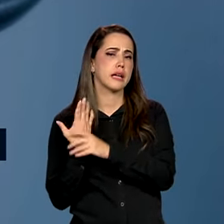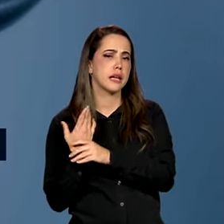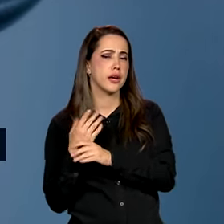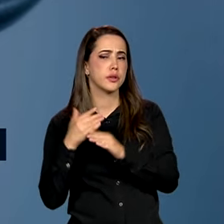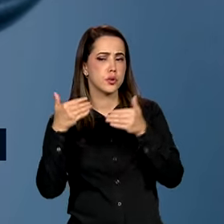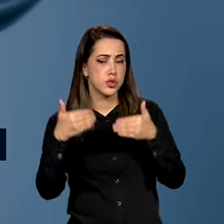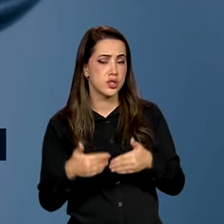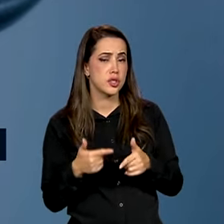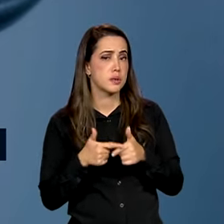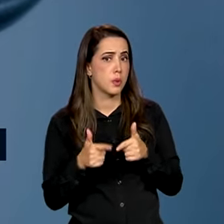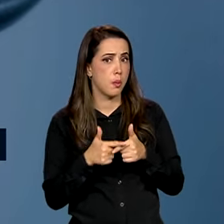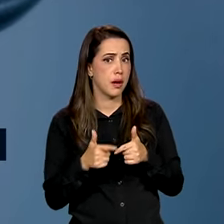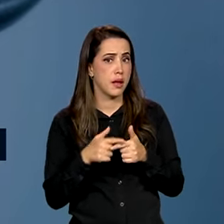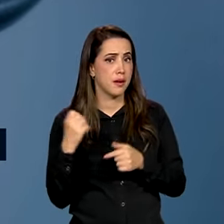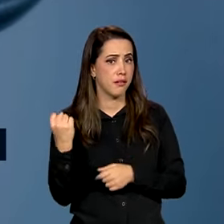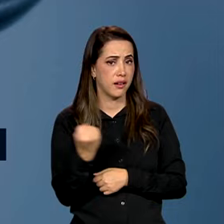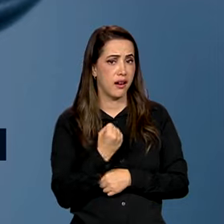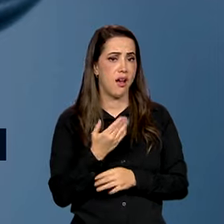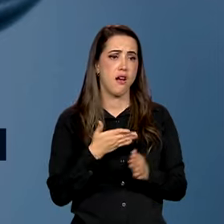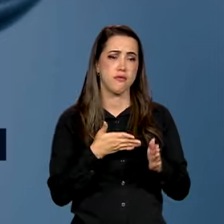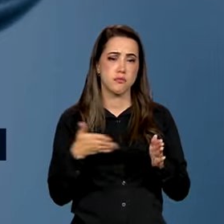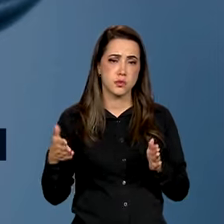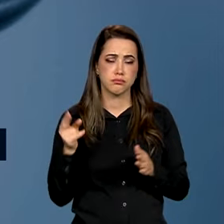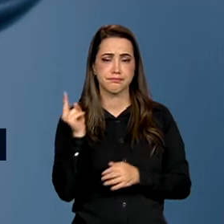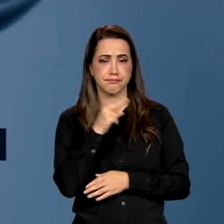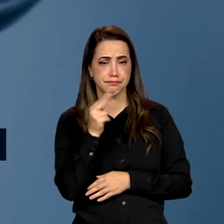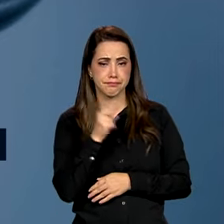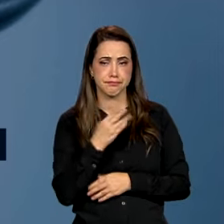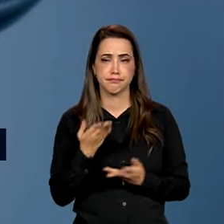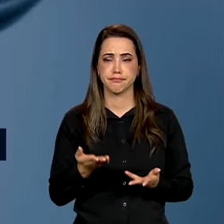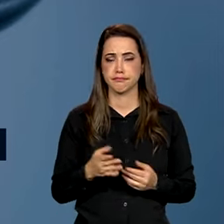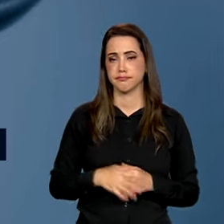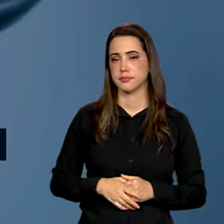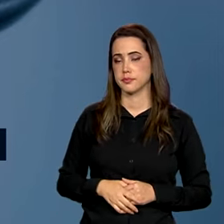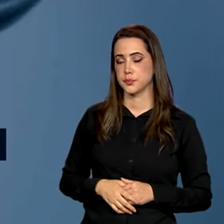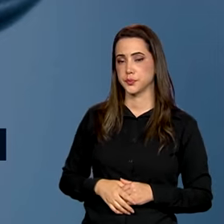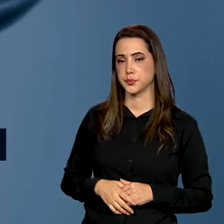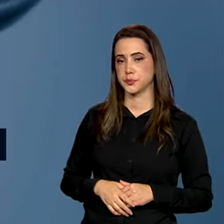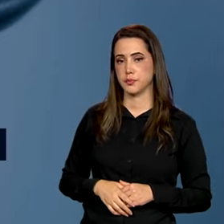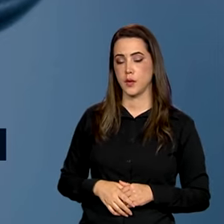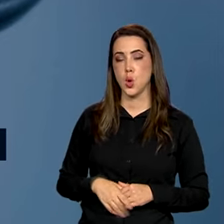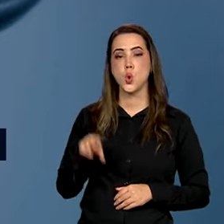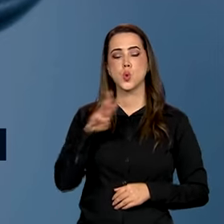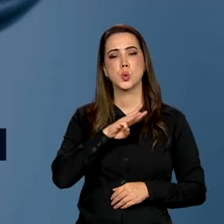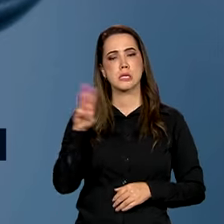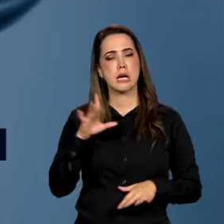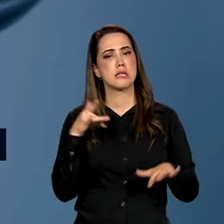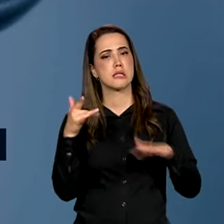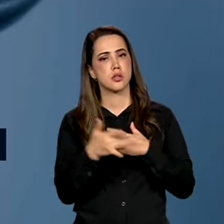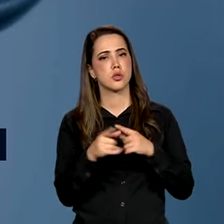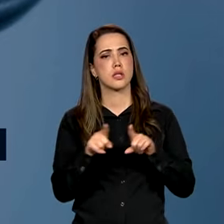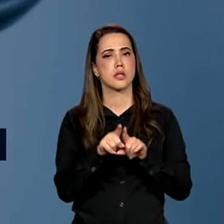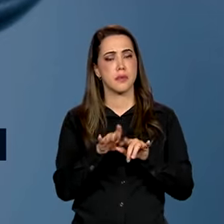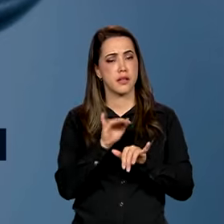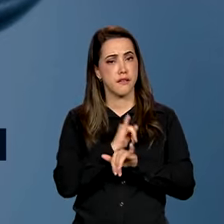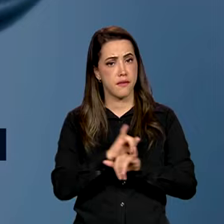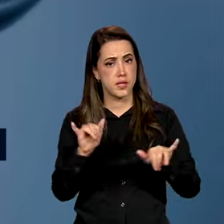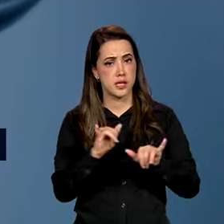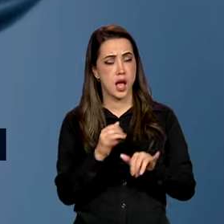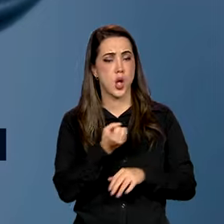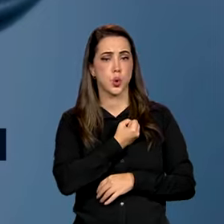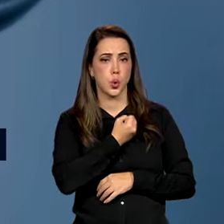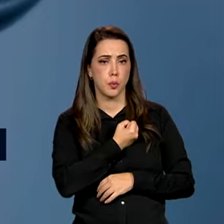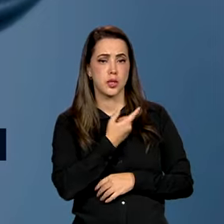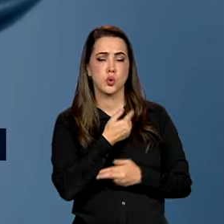dessa situação de crise vivenciada no território nacional as plataformas também devem compartilhar dados de usuários com